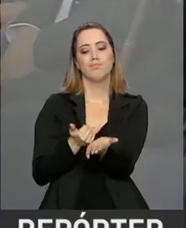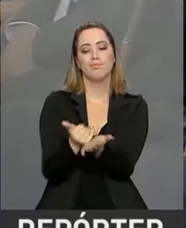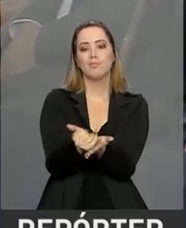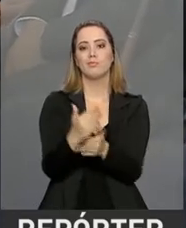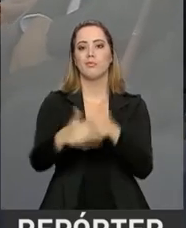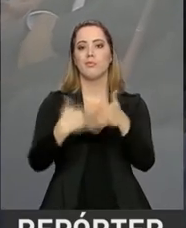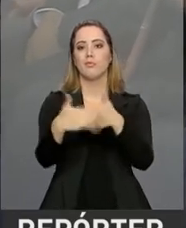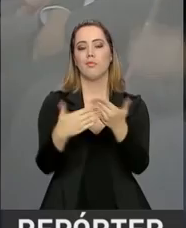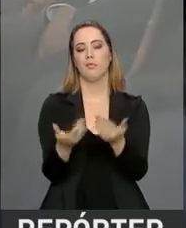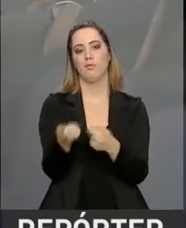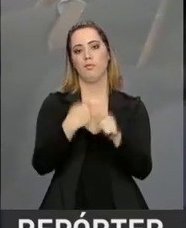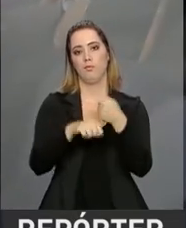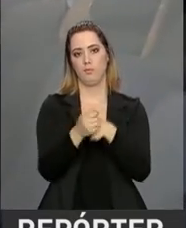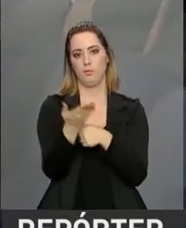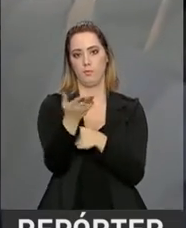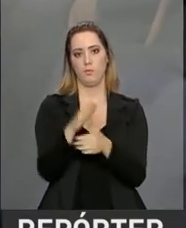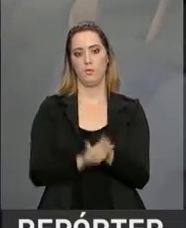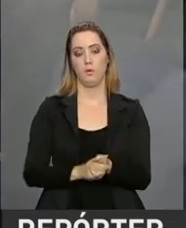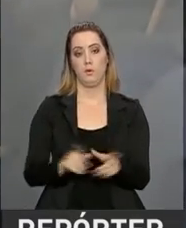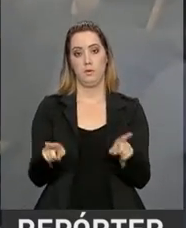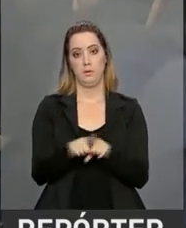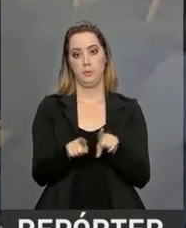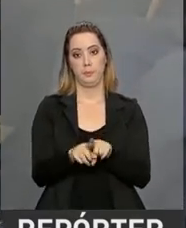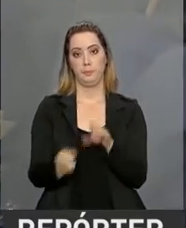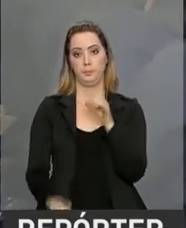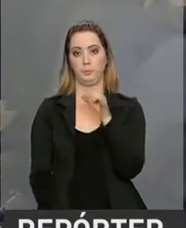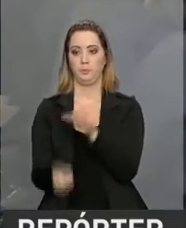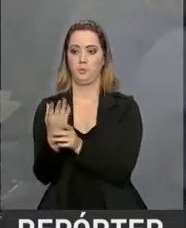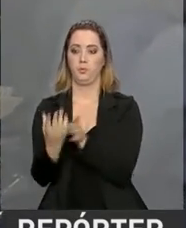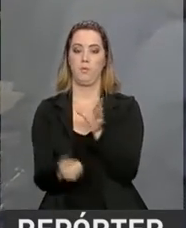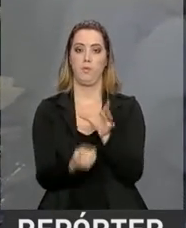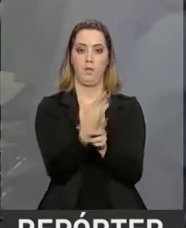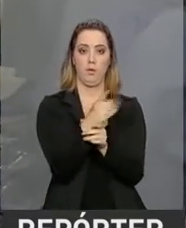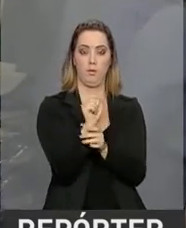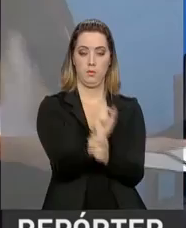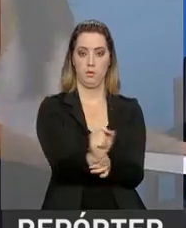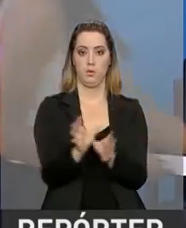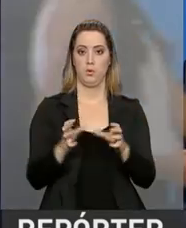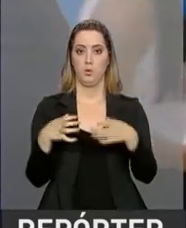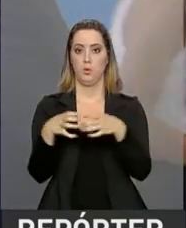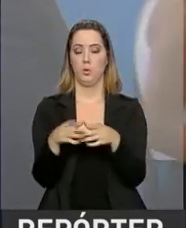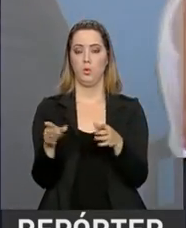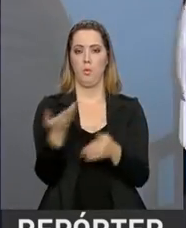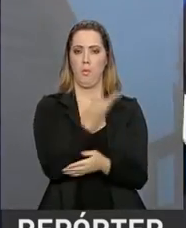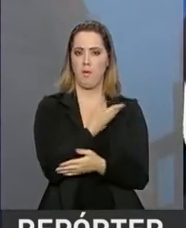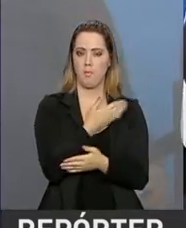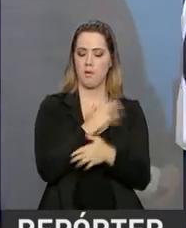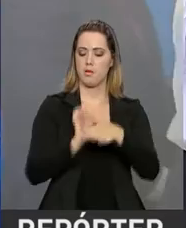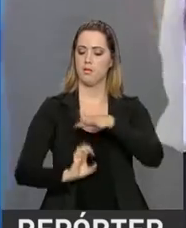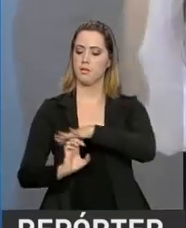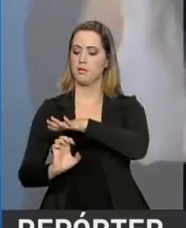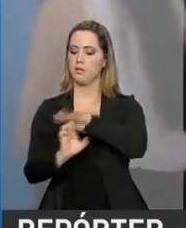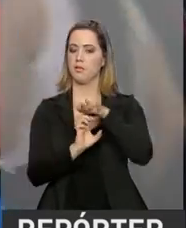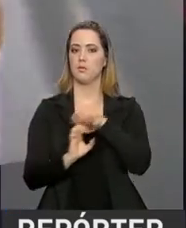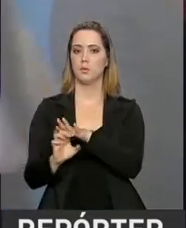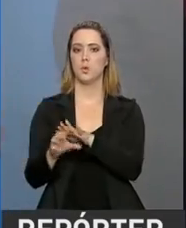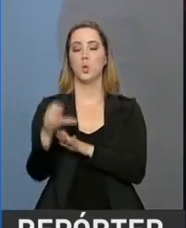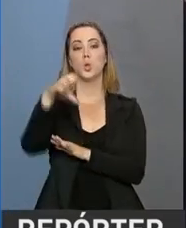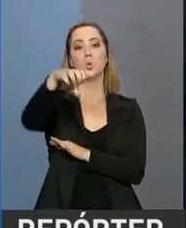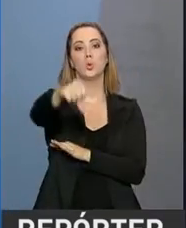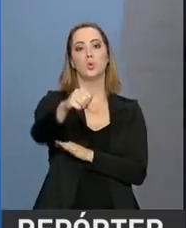ainda vai ser criado o projeto instituição amiga do empreendedor nove universidades públicas e privadas